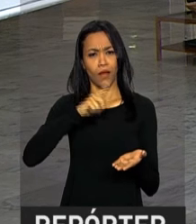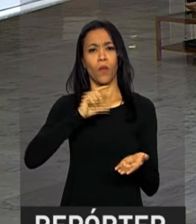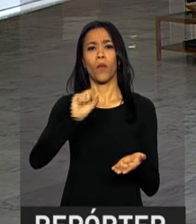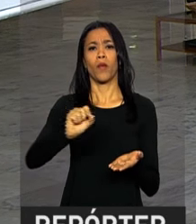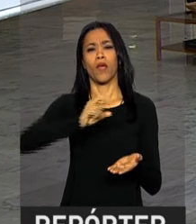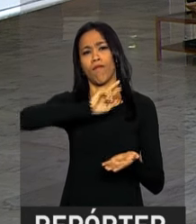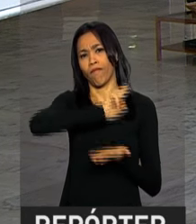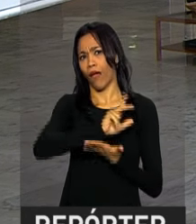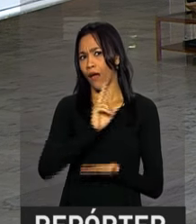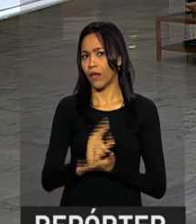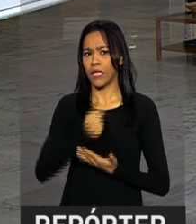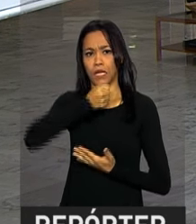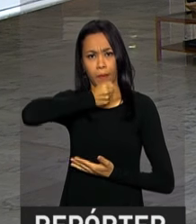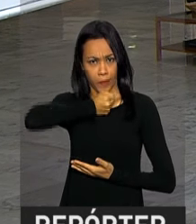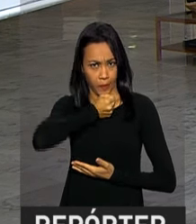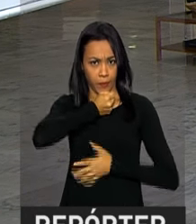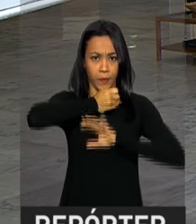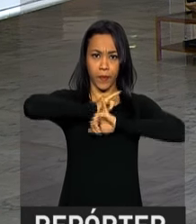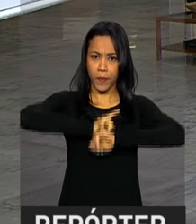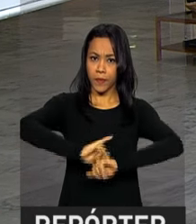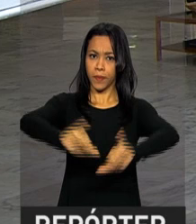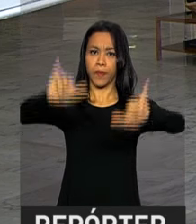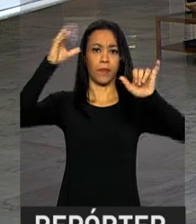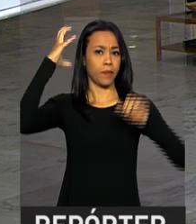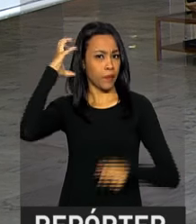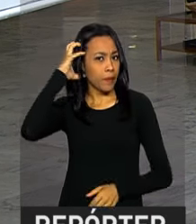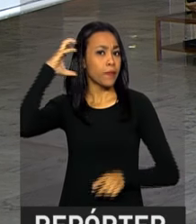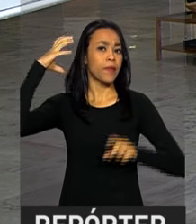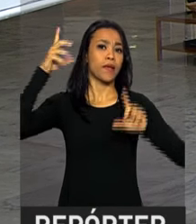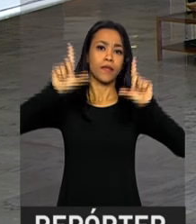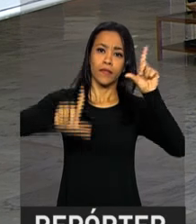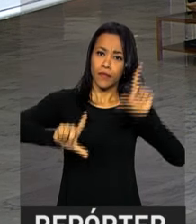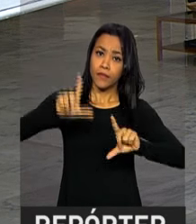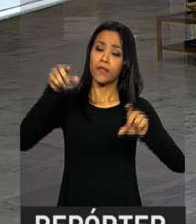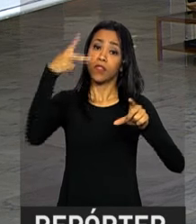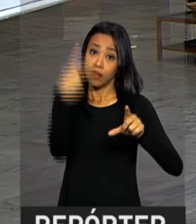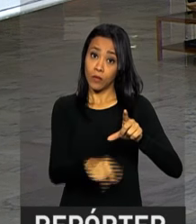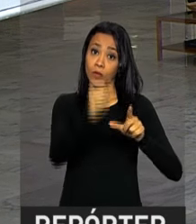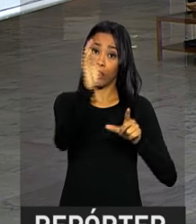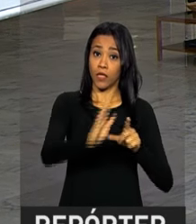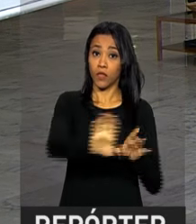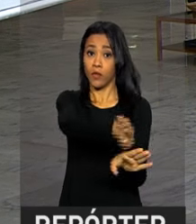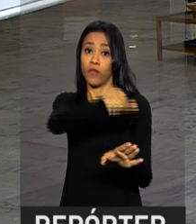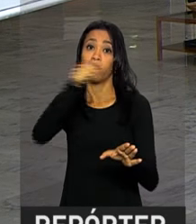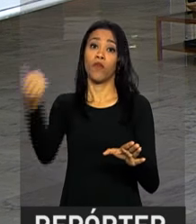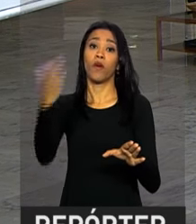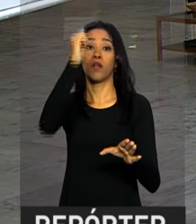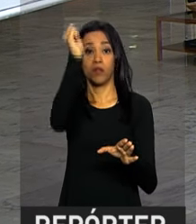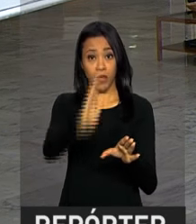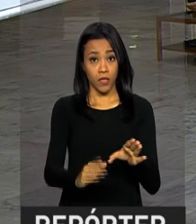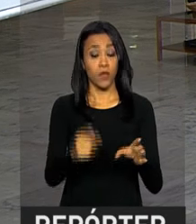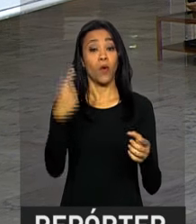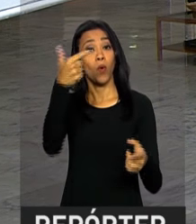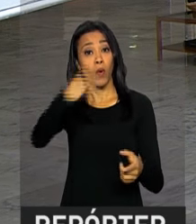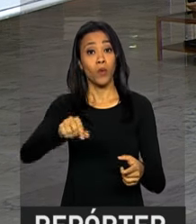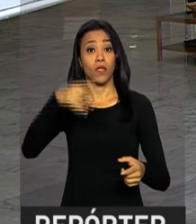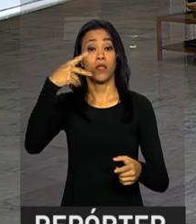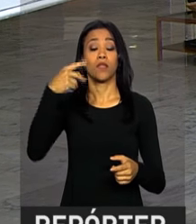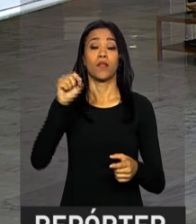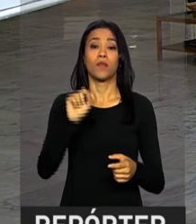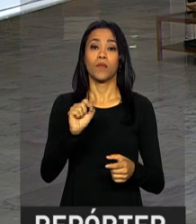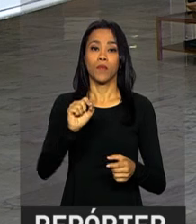uma série de entrevistas a veículos de comunicação nacionais e internacionais. Uma delas foi a rede de